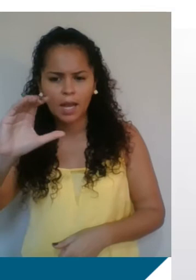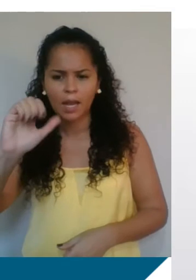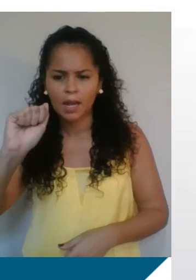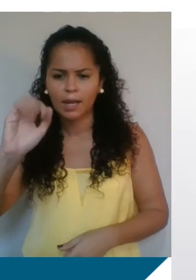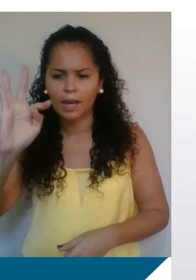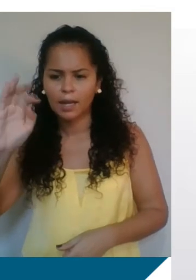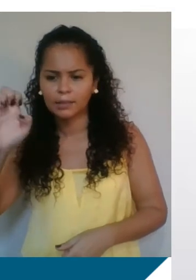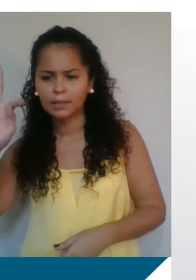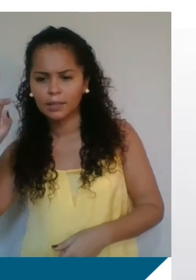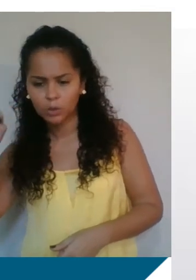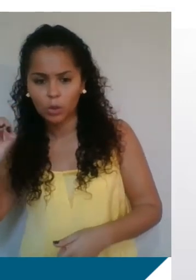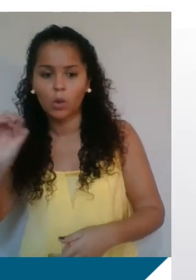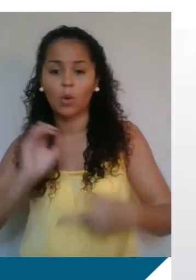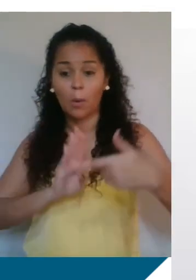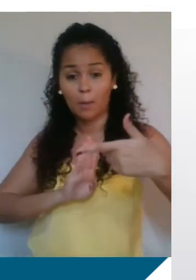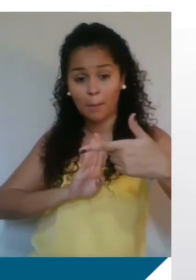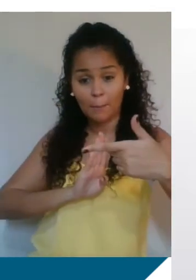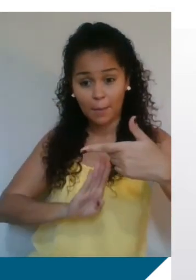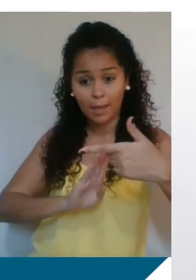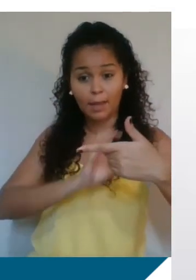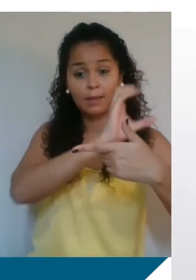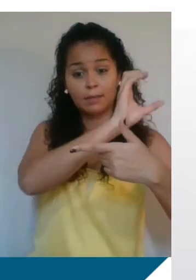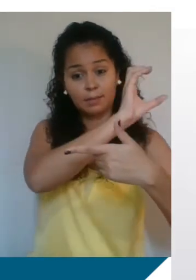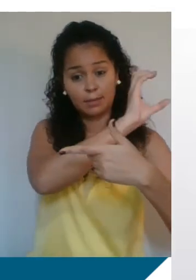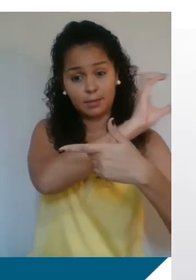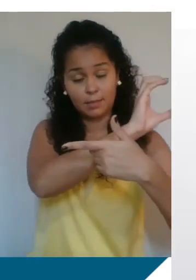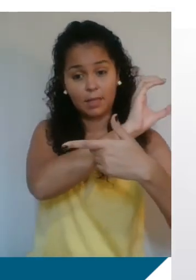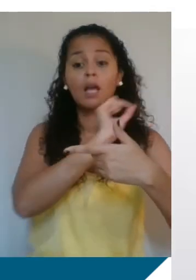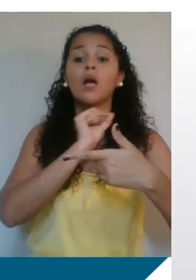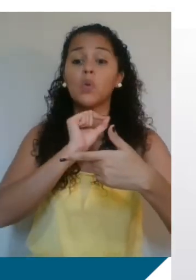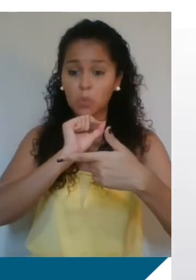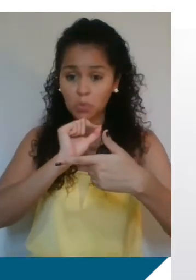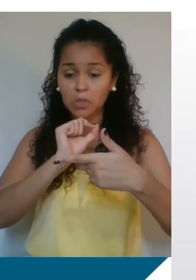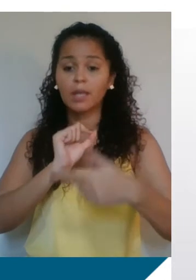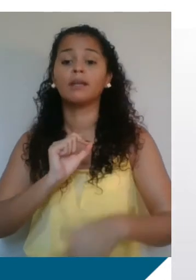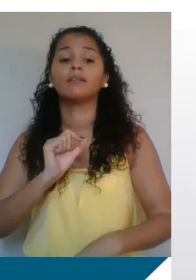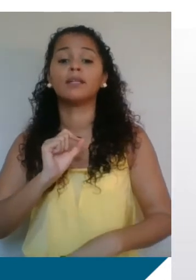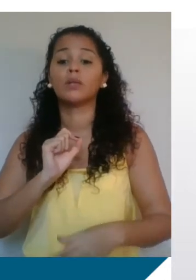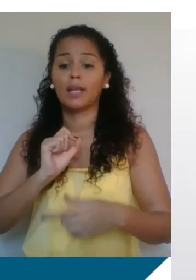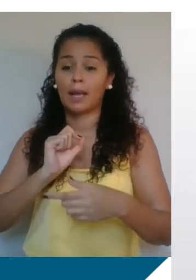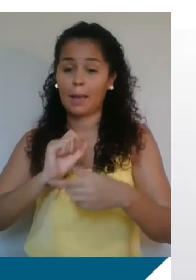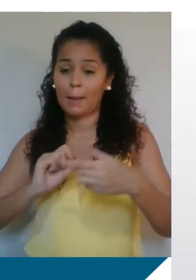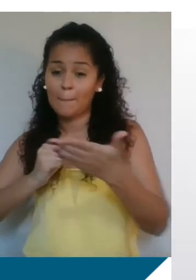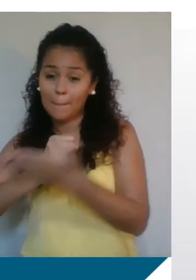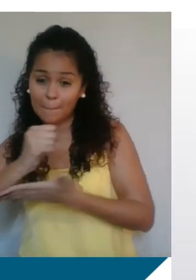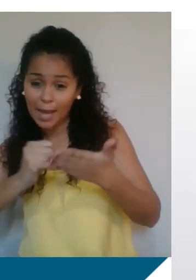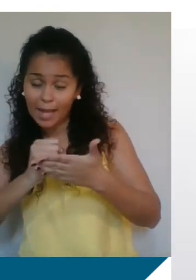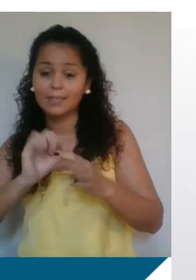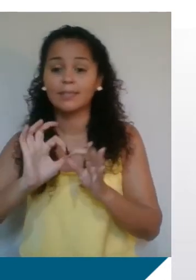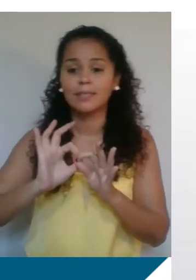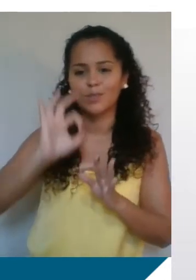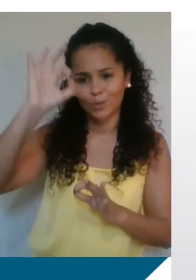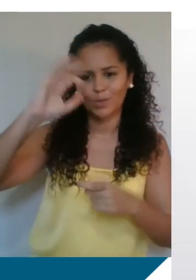minúsculo e C minúsculo representam, respectivamente, base e altura desse triângulo. Como já sabemos